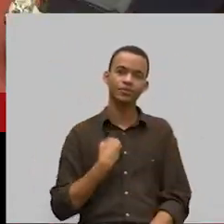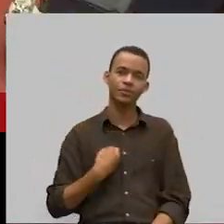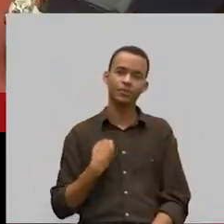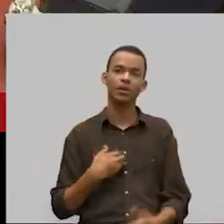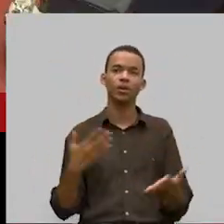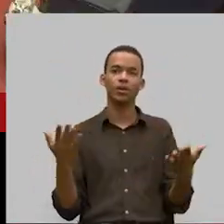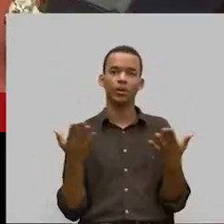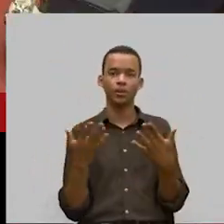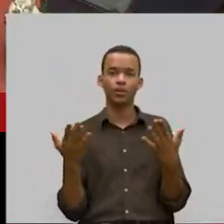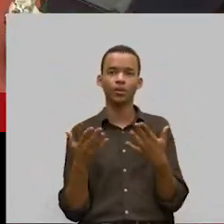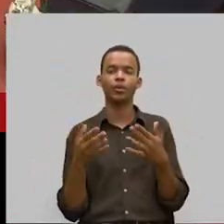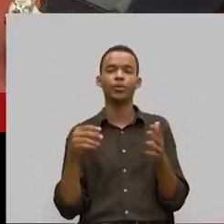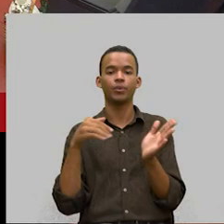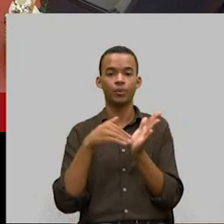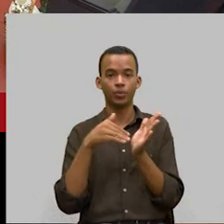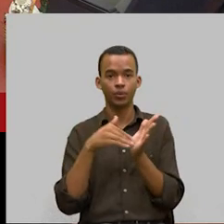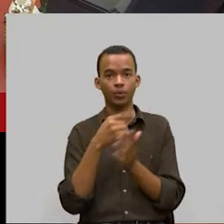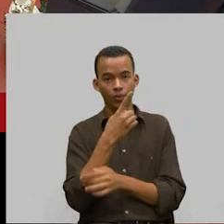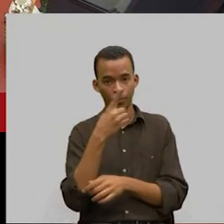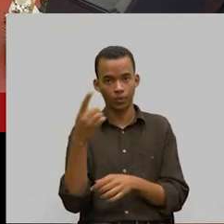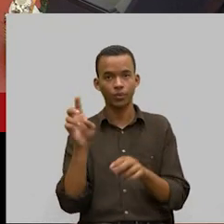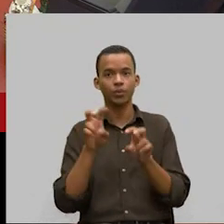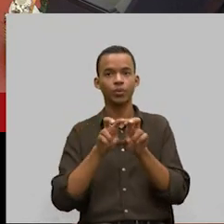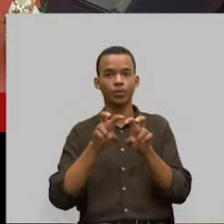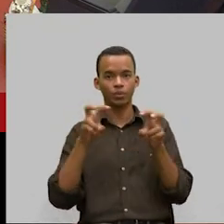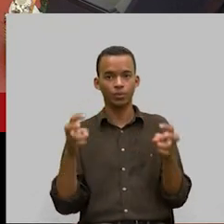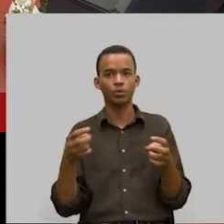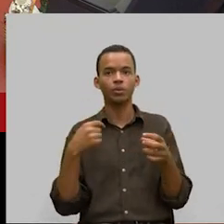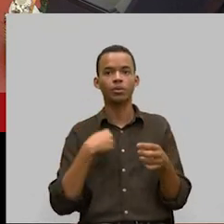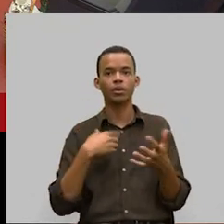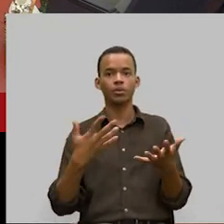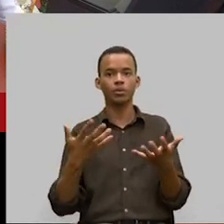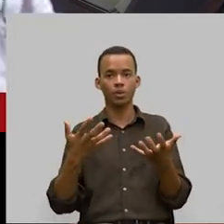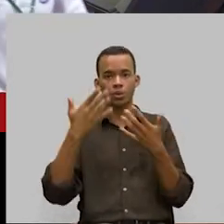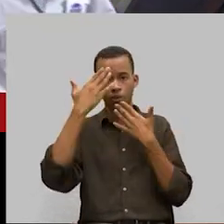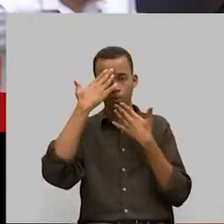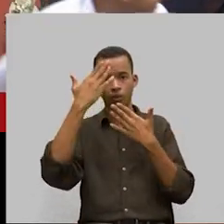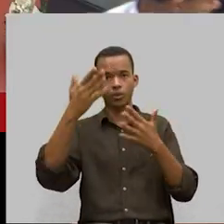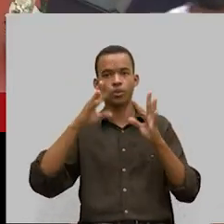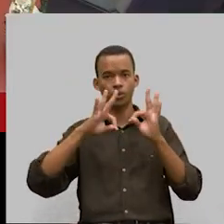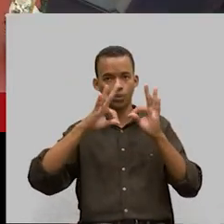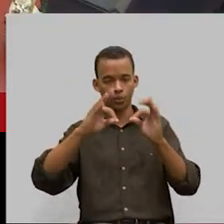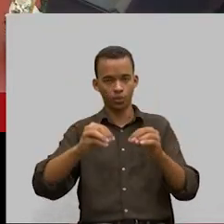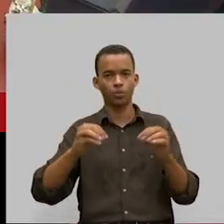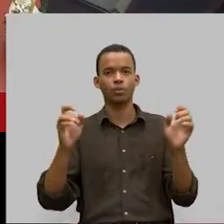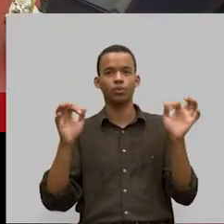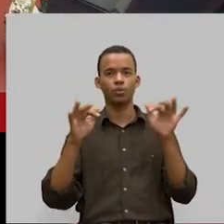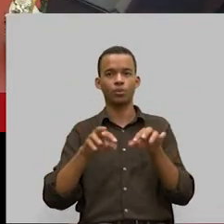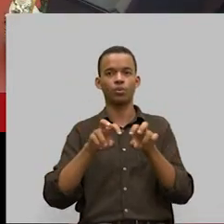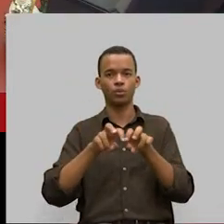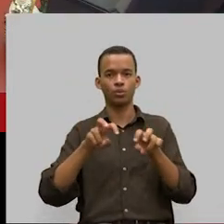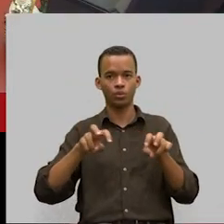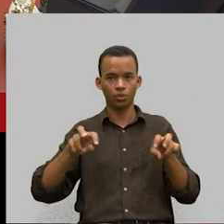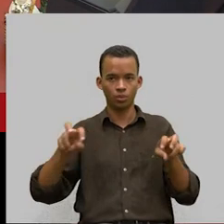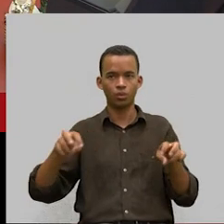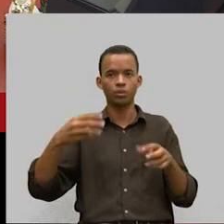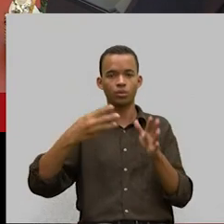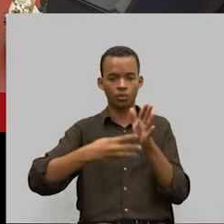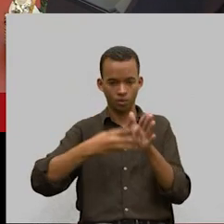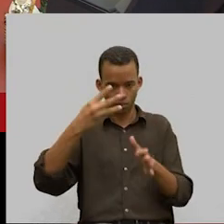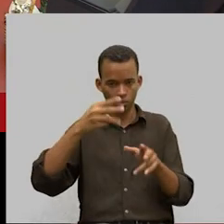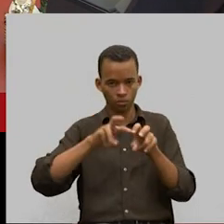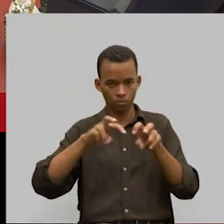vai fazer o último momento desse debate público então quero agradecer a todas as pessoas que compuseram conosco essa terceira mesa de